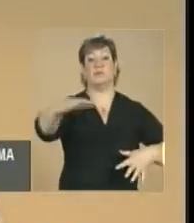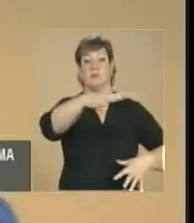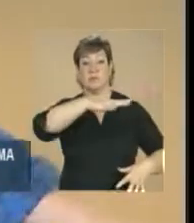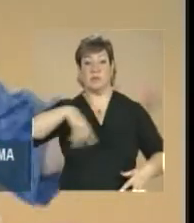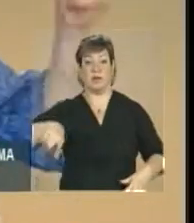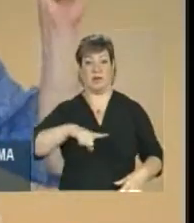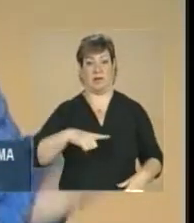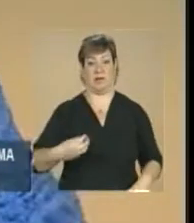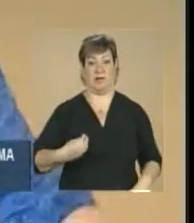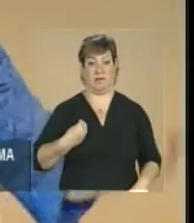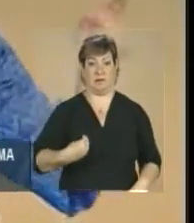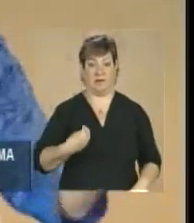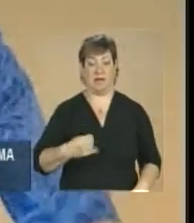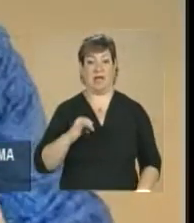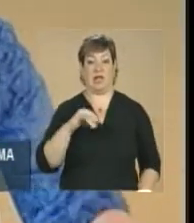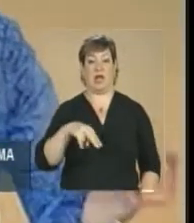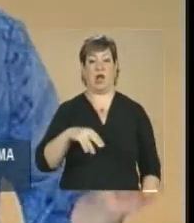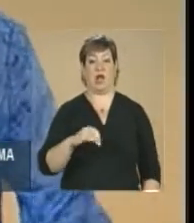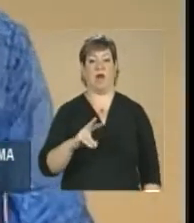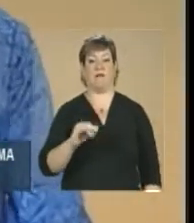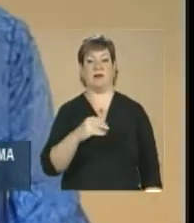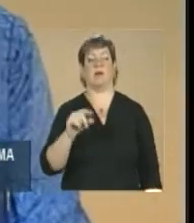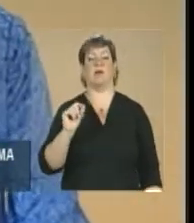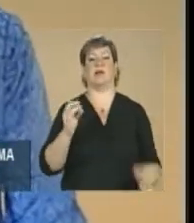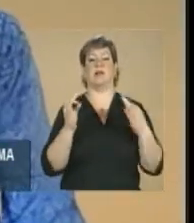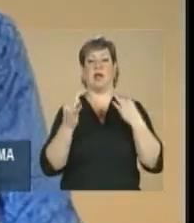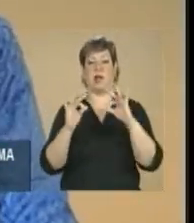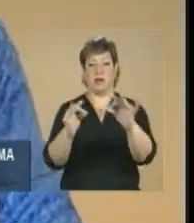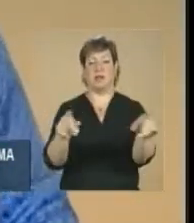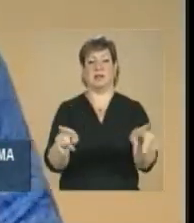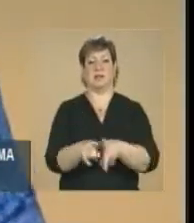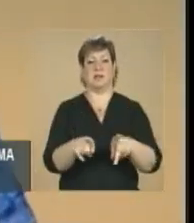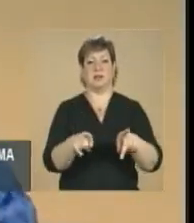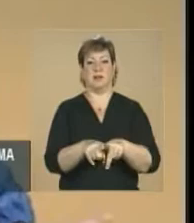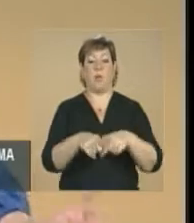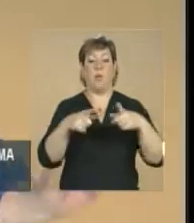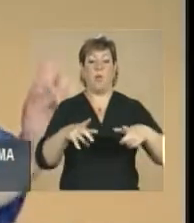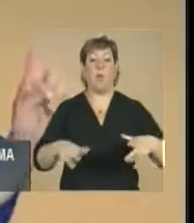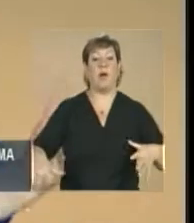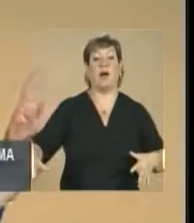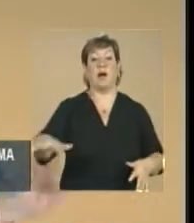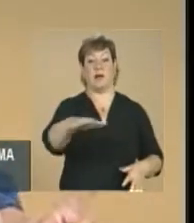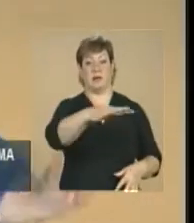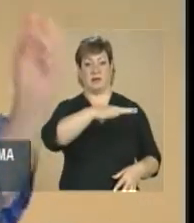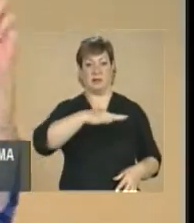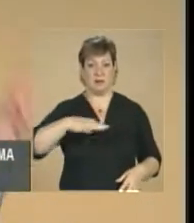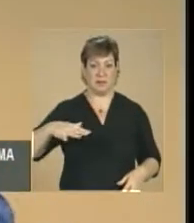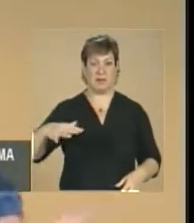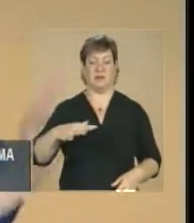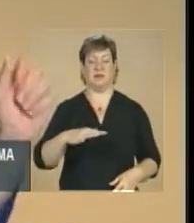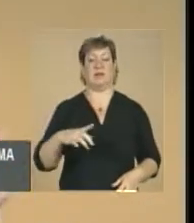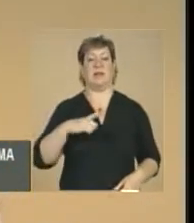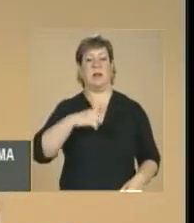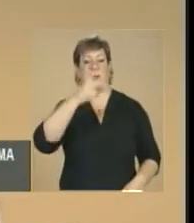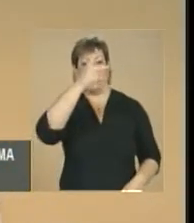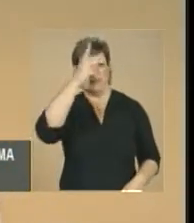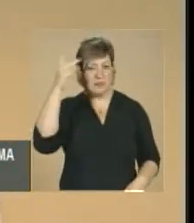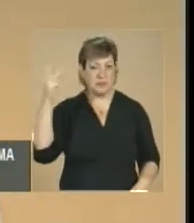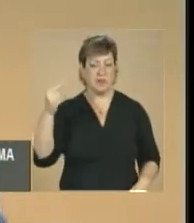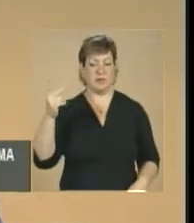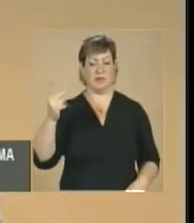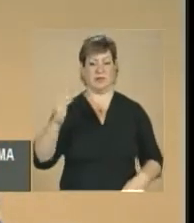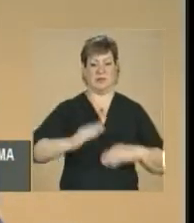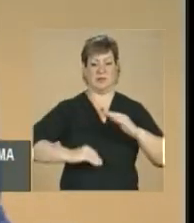um meio ambiente de inovação, de tecnologia, e um ambiente em que nós tenhamos trabalhadores qualificados.